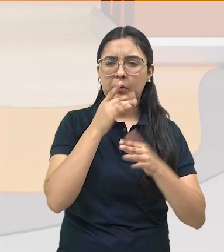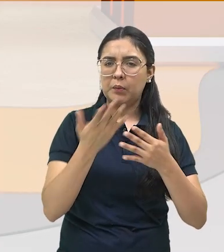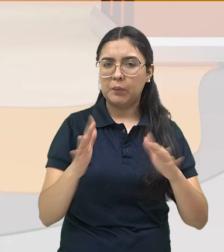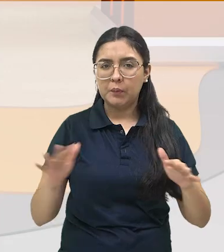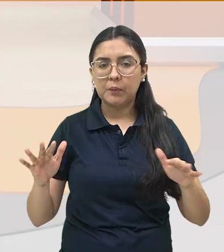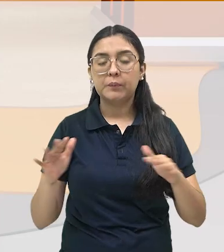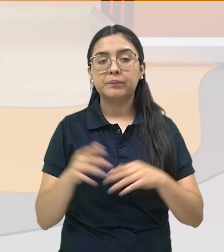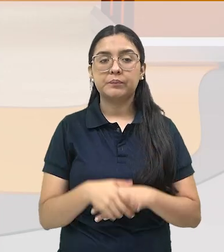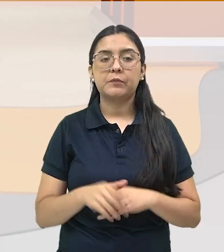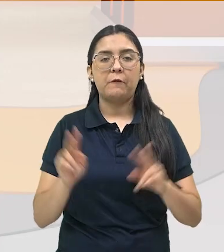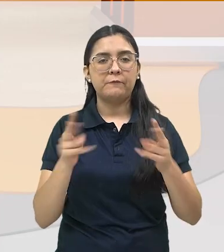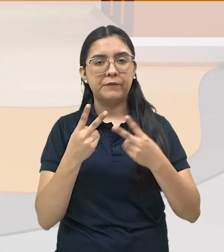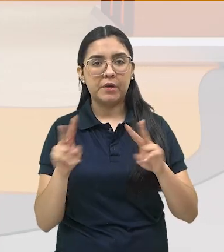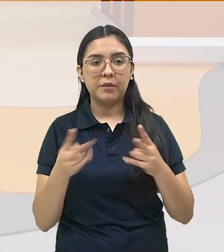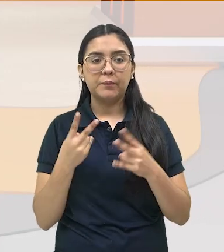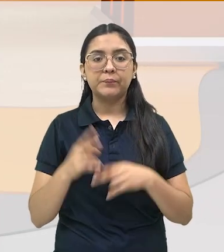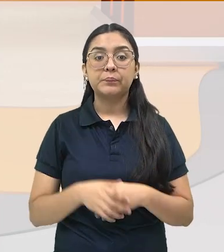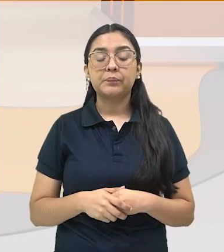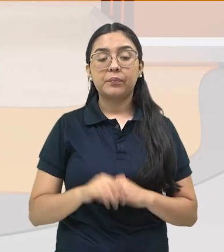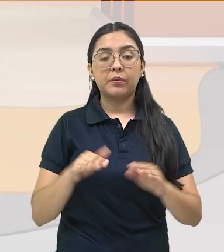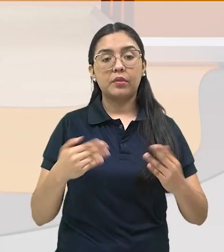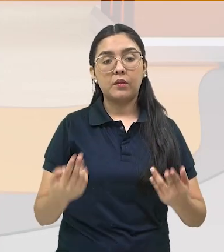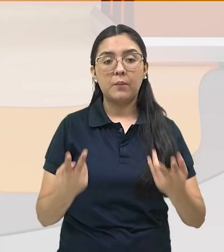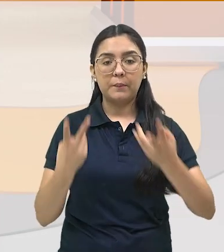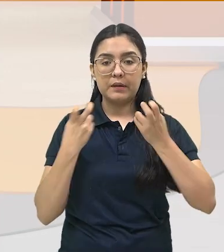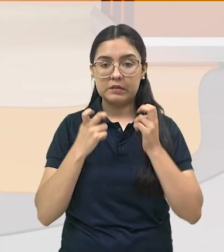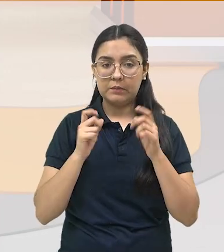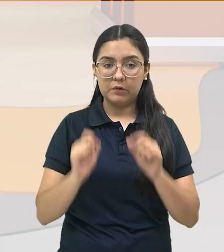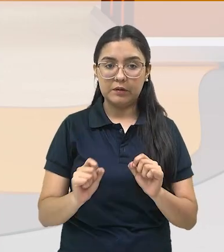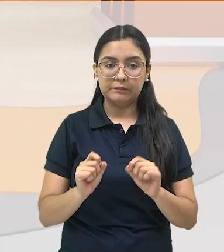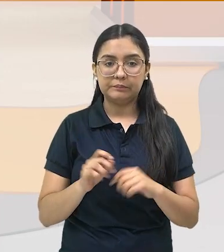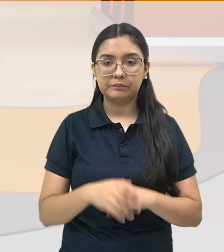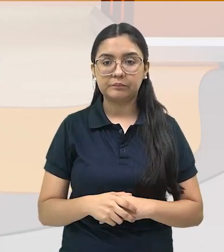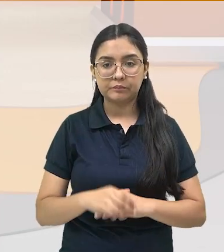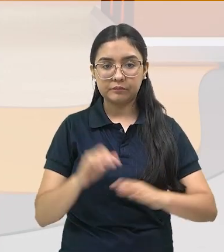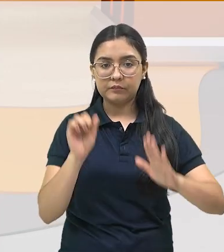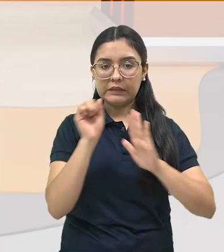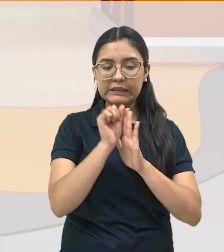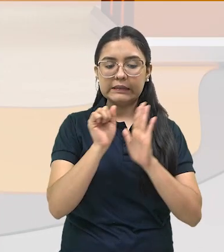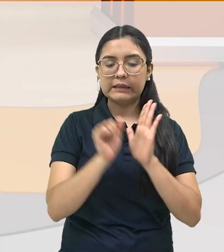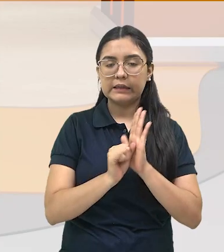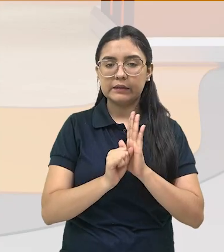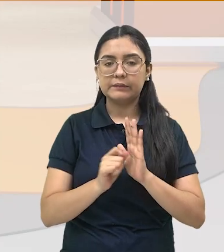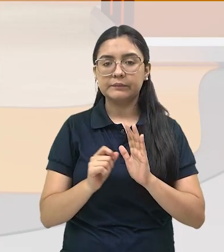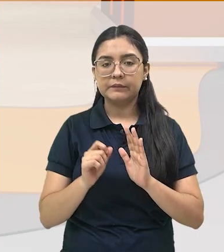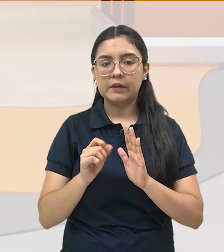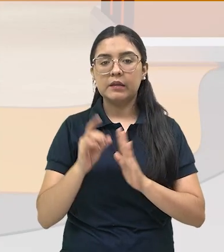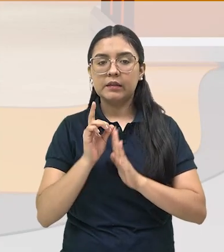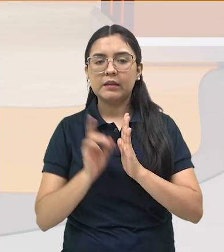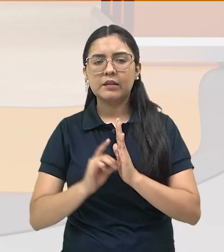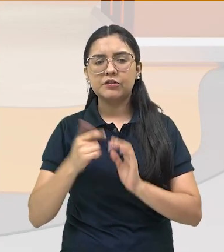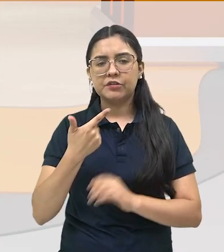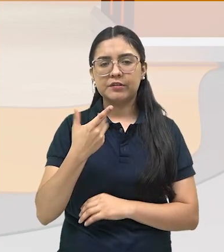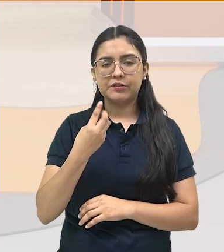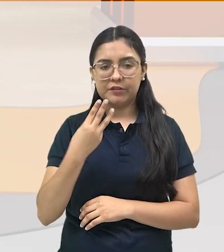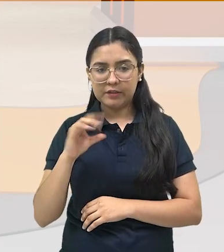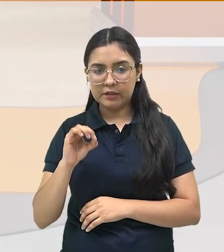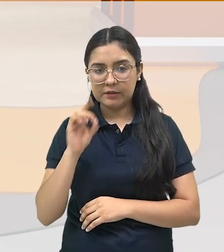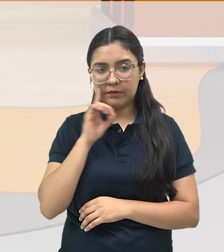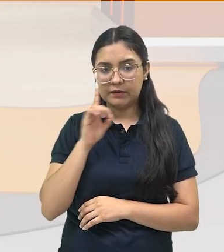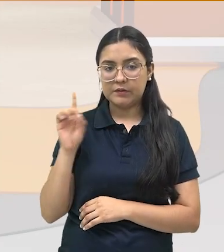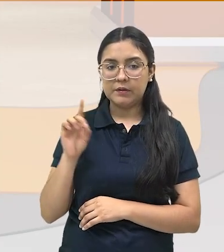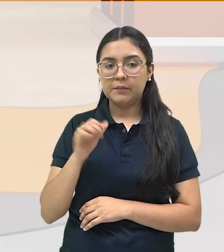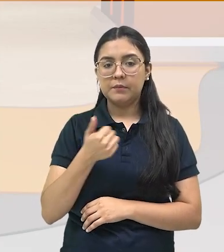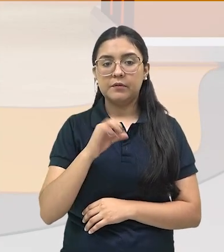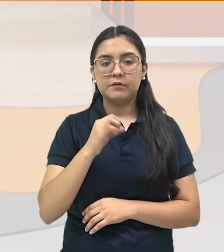marítimas, das forças dos ventos, né? A gente observa que, a partir da década de 30, conforme a gente vai observar aqui,